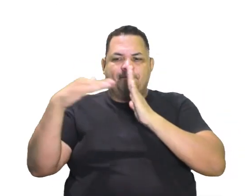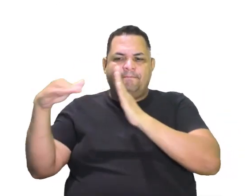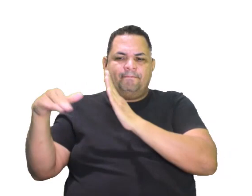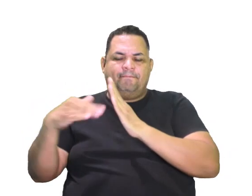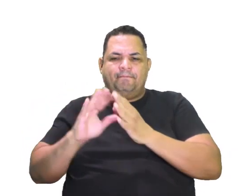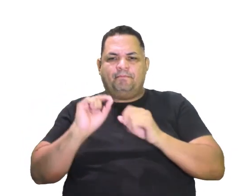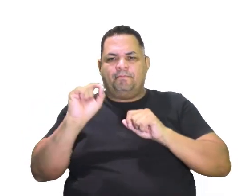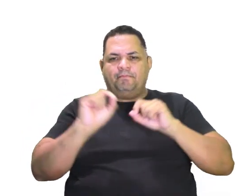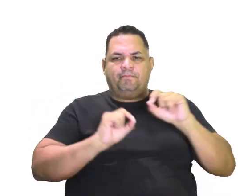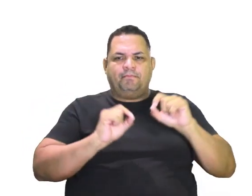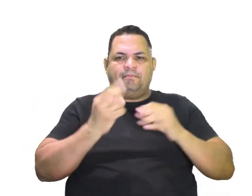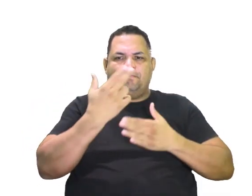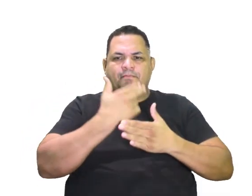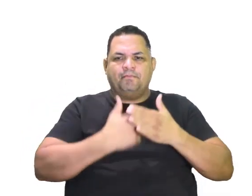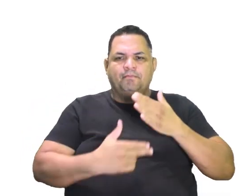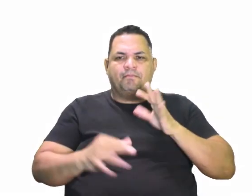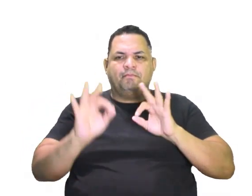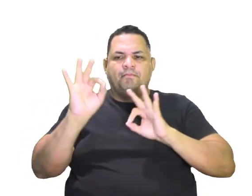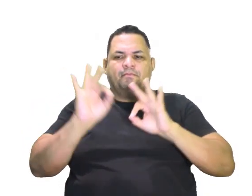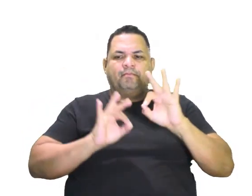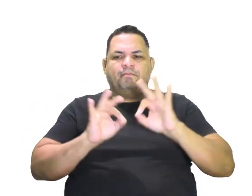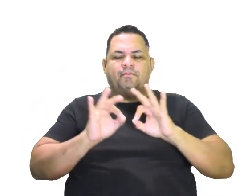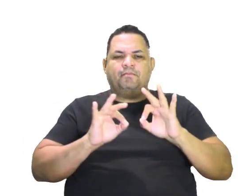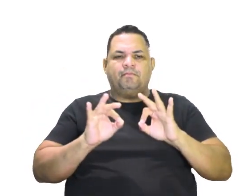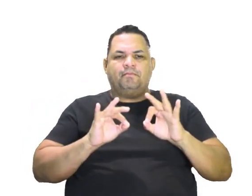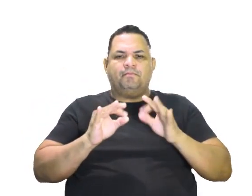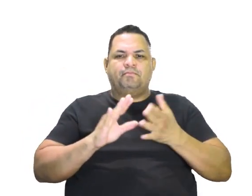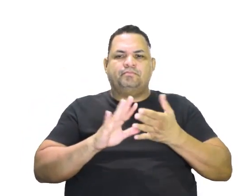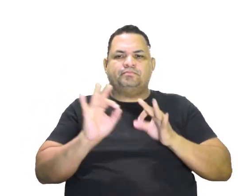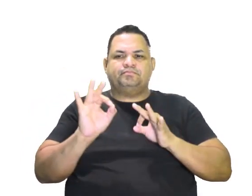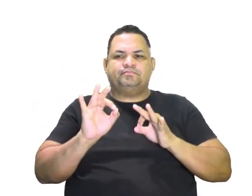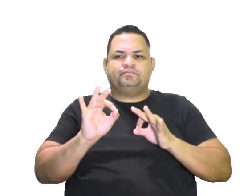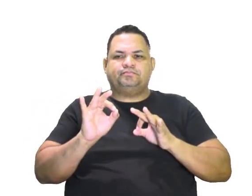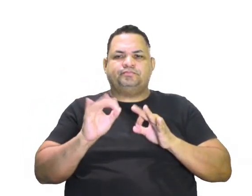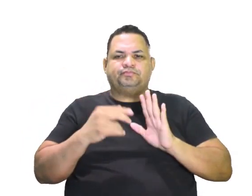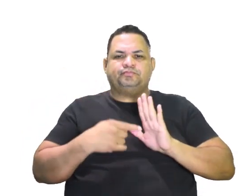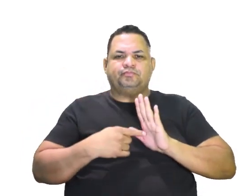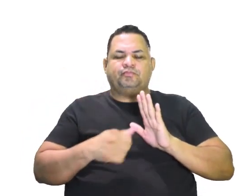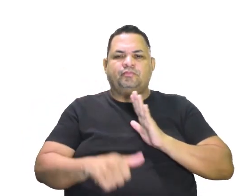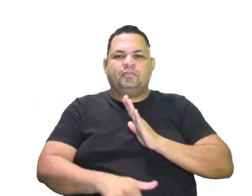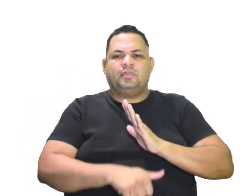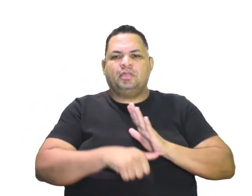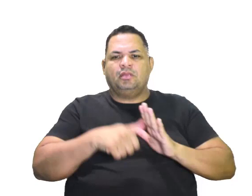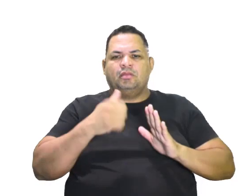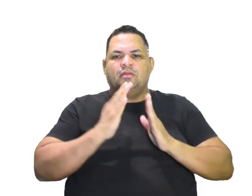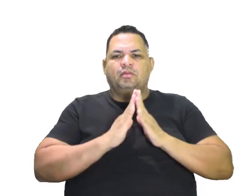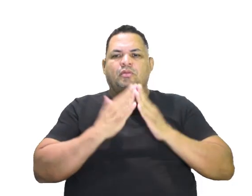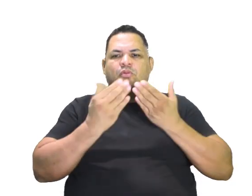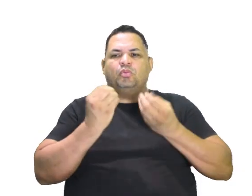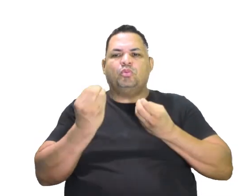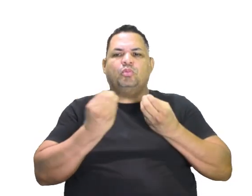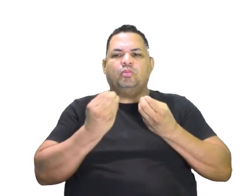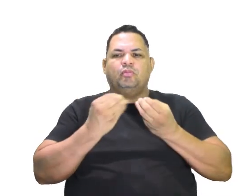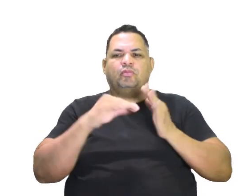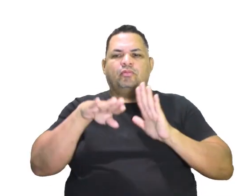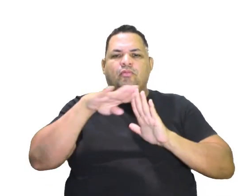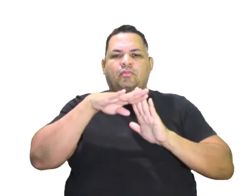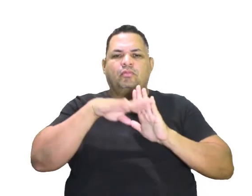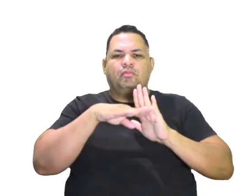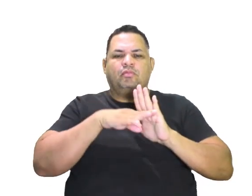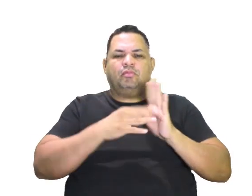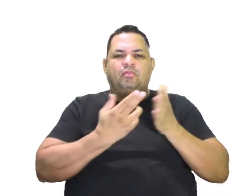retrato, fez um desenho, uma pintura da primeira missa, como foi descrita